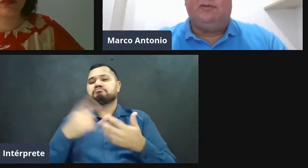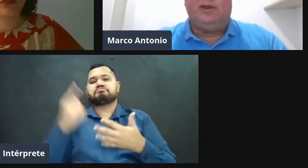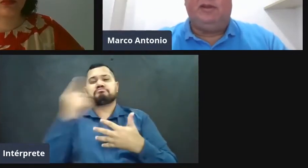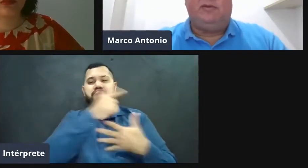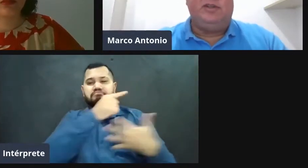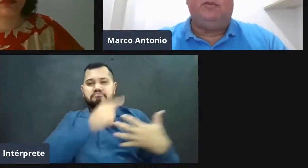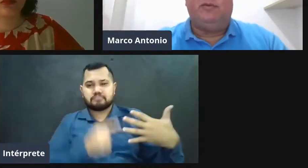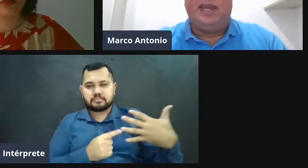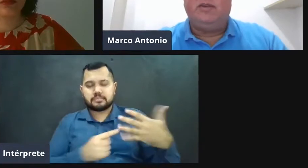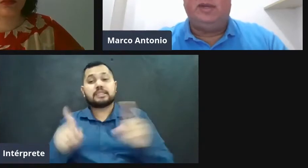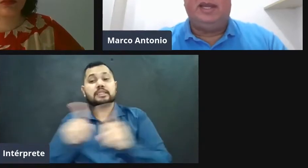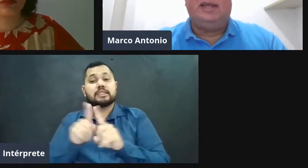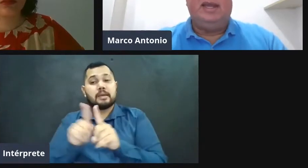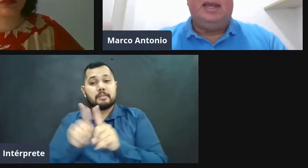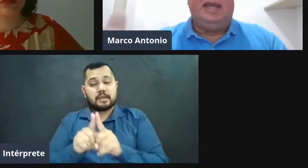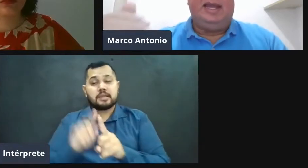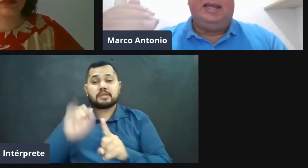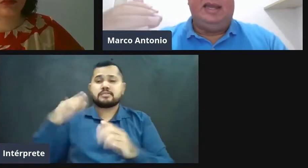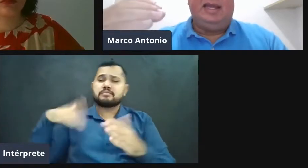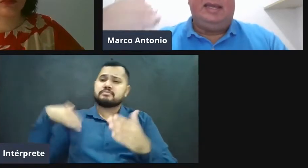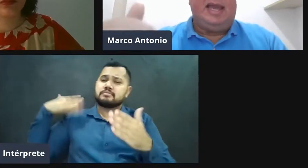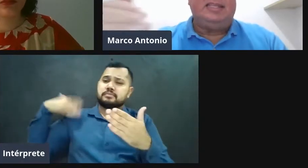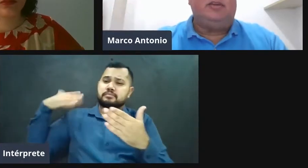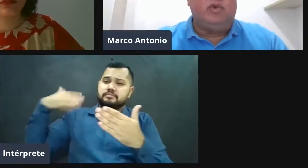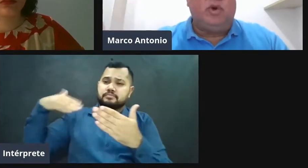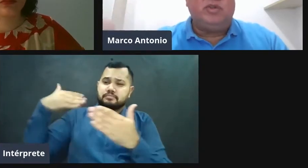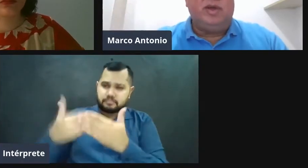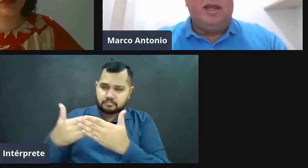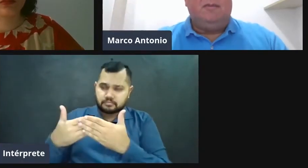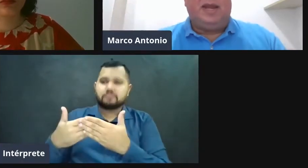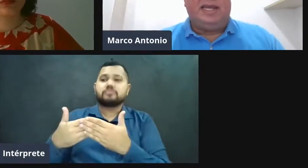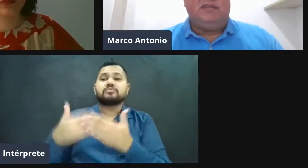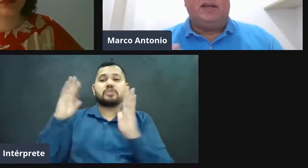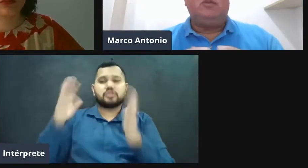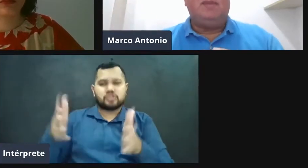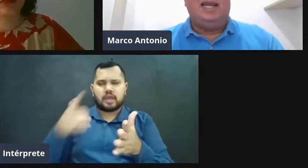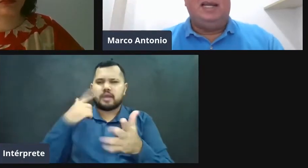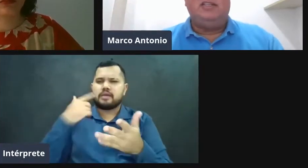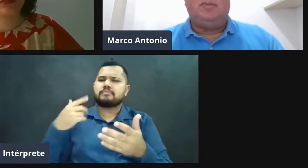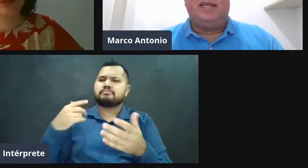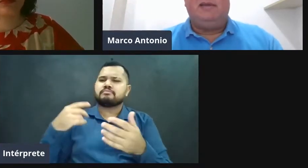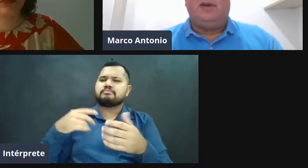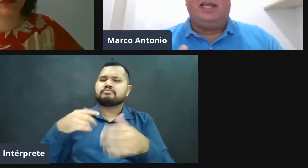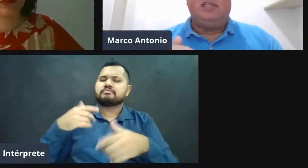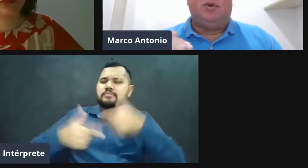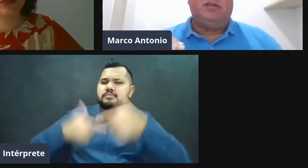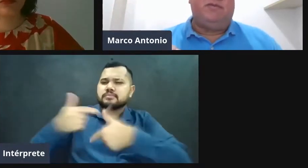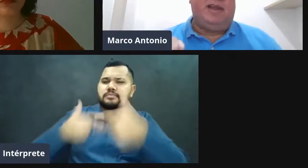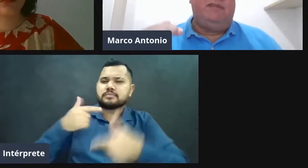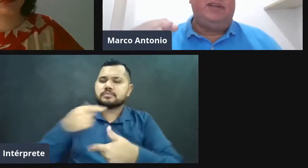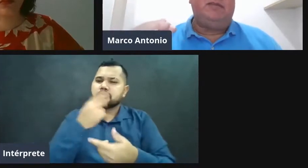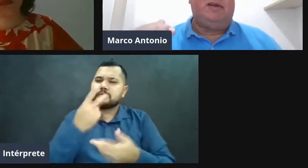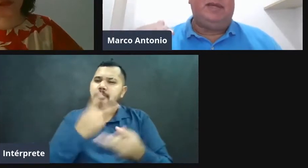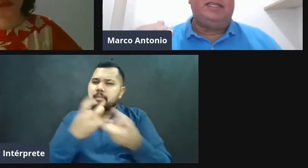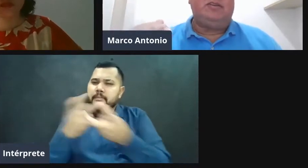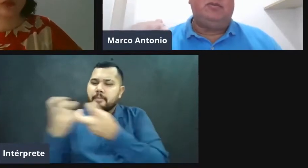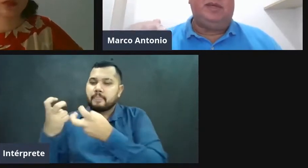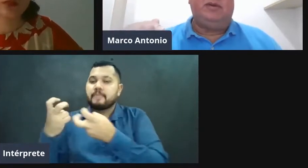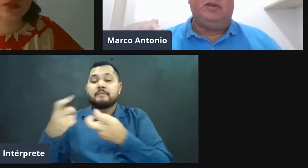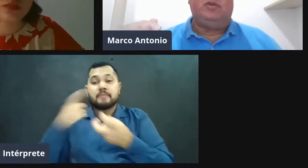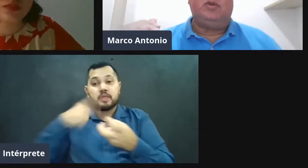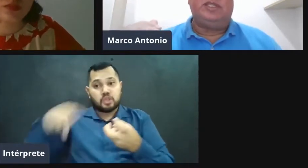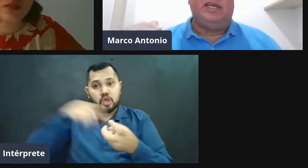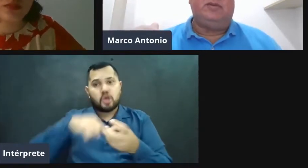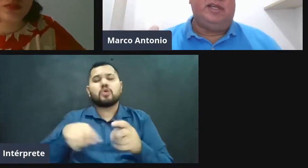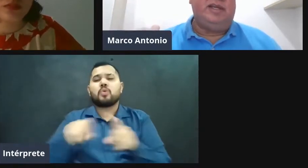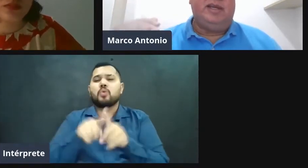tem já sido feito, né, que é exitoso, para que a gente faça um balanço, para que a gente possa efetivamente